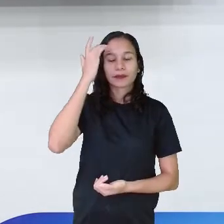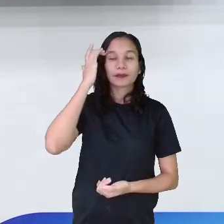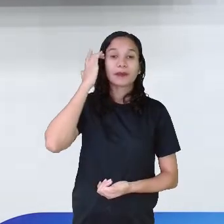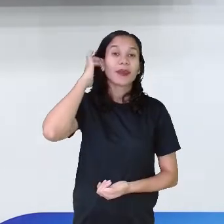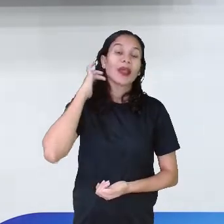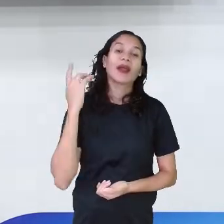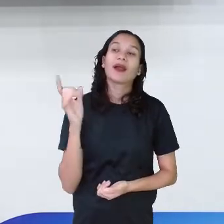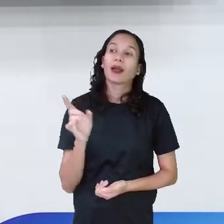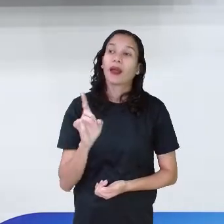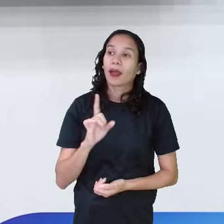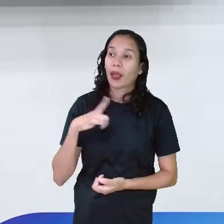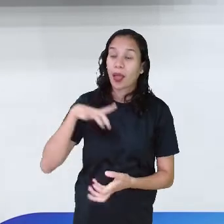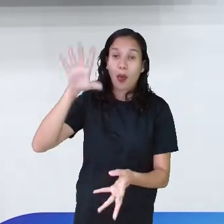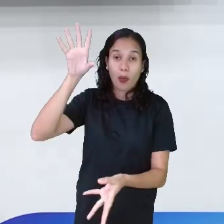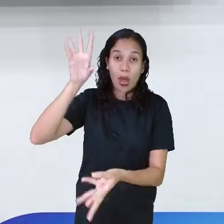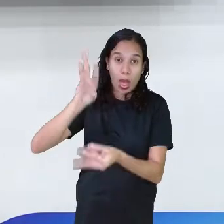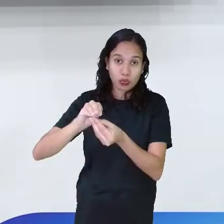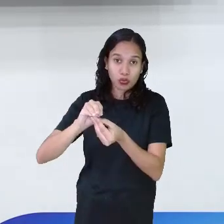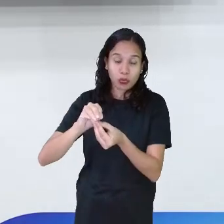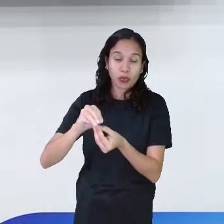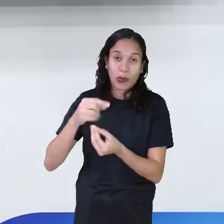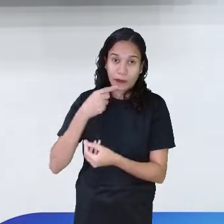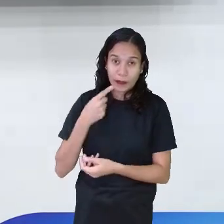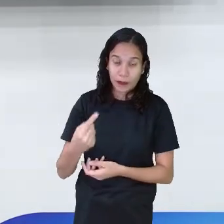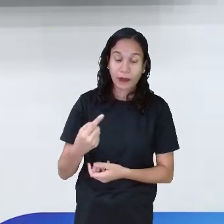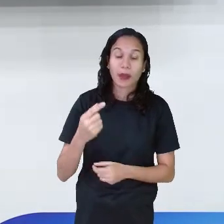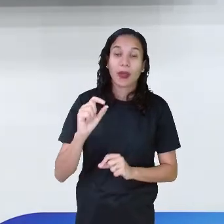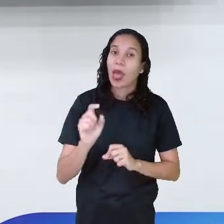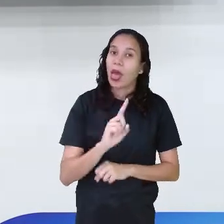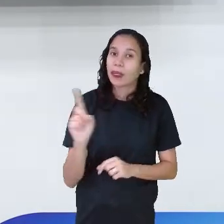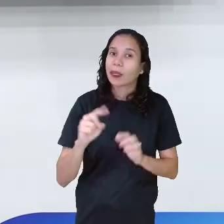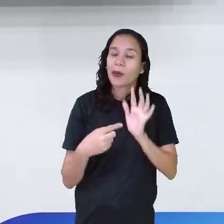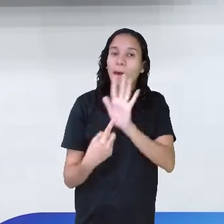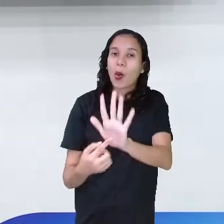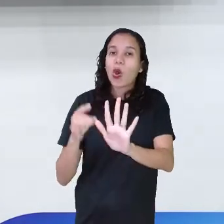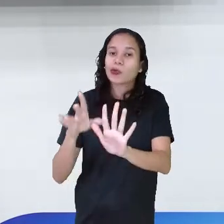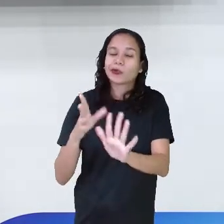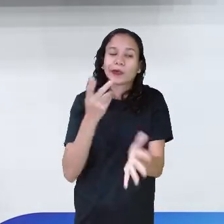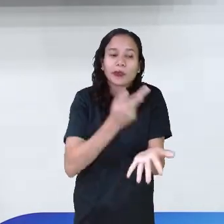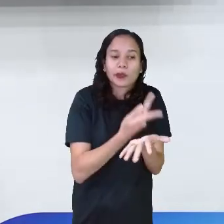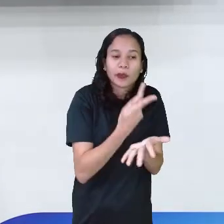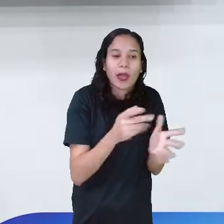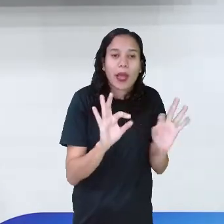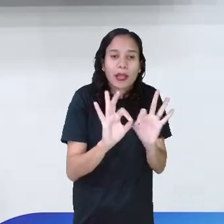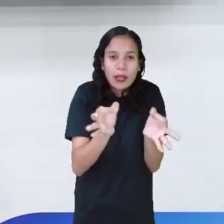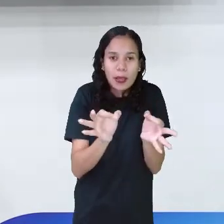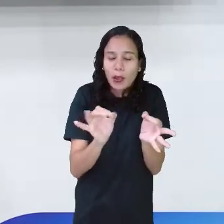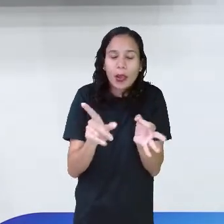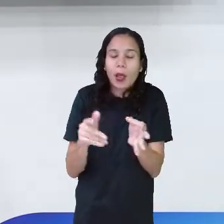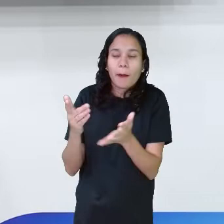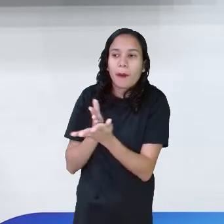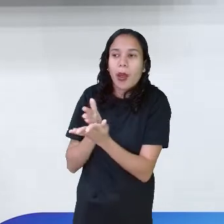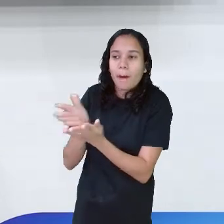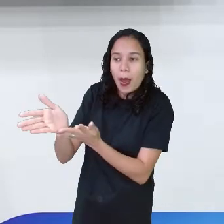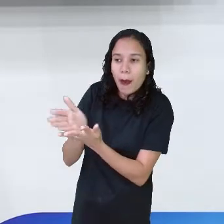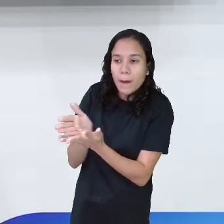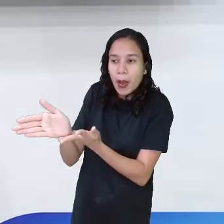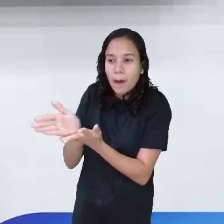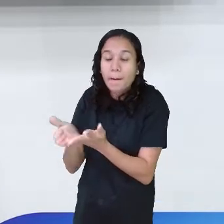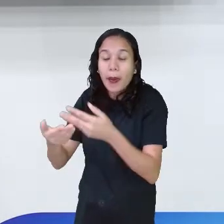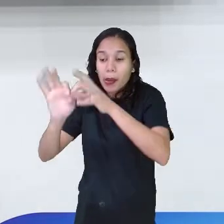não mostra, isso aqui é o resumo do que eu acabei de dizer, ela não mostra somente o fato, mas os encaminhamentos para o